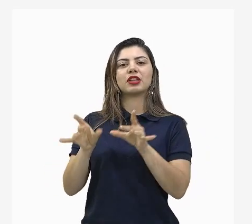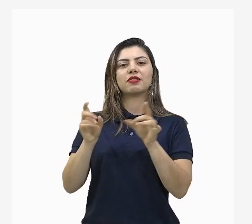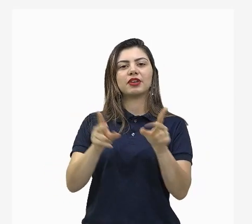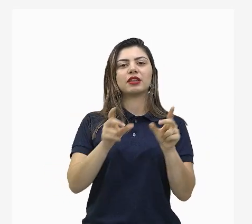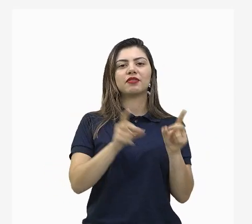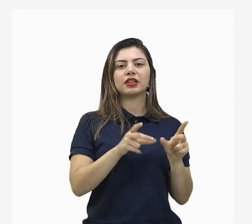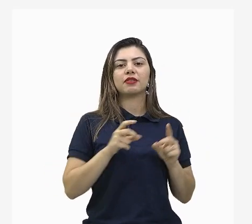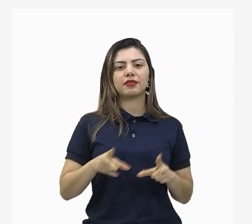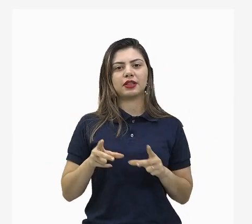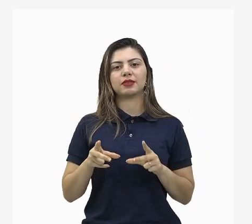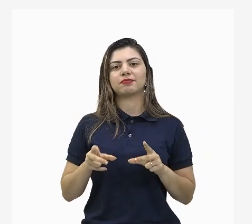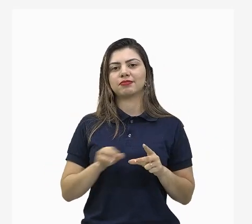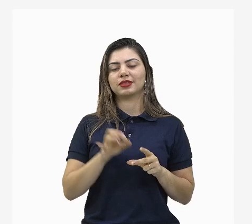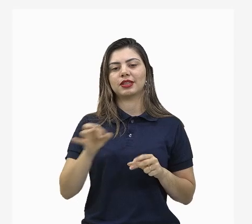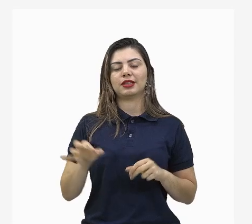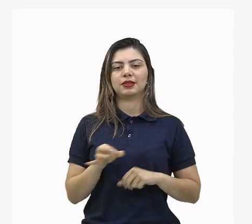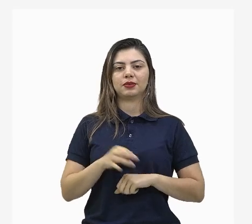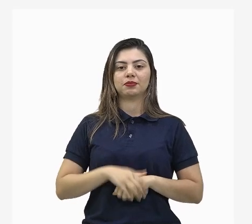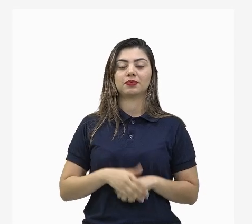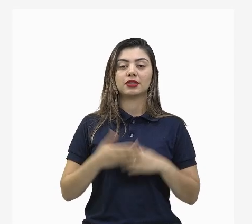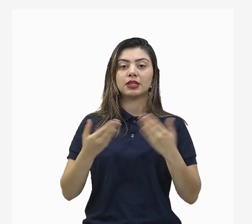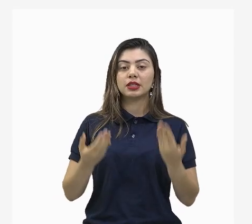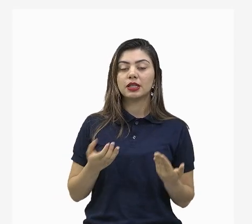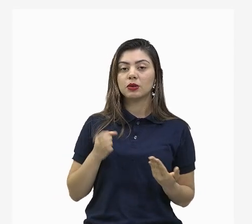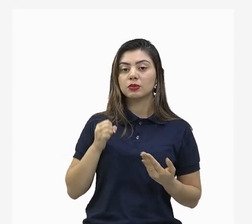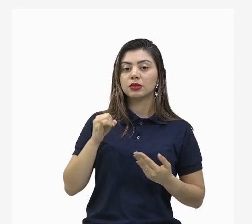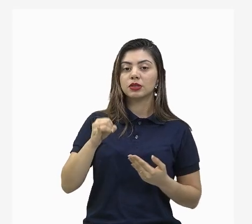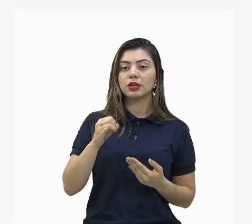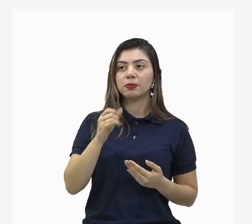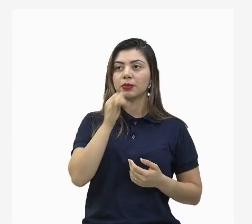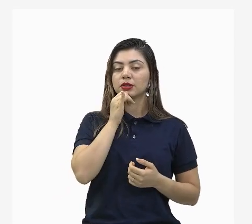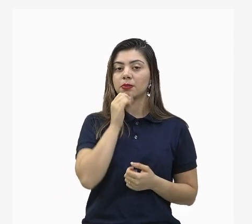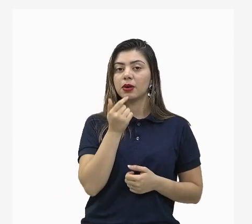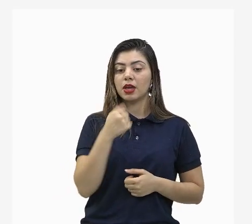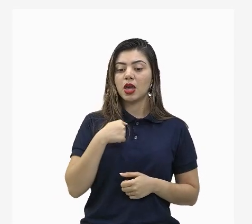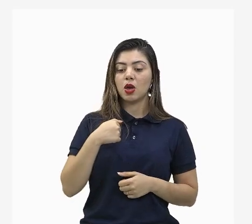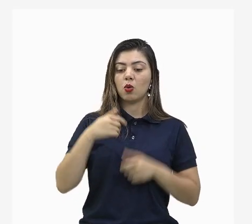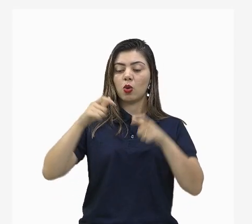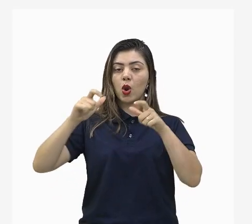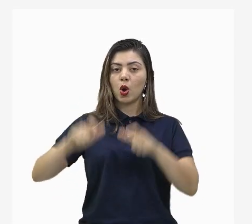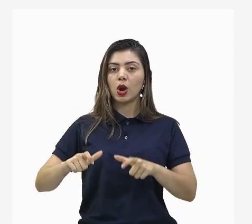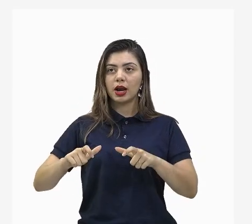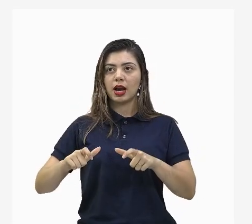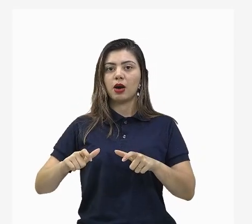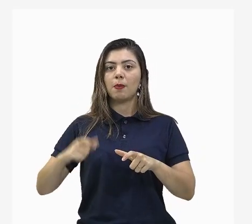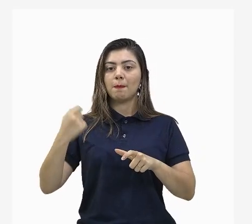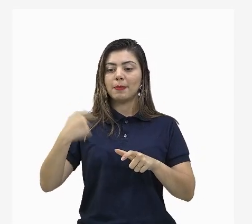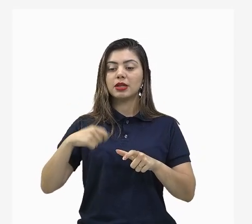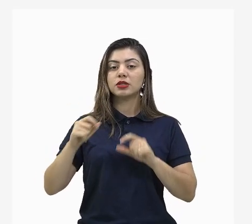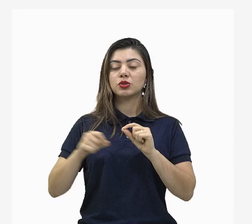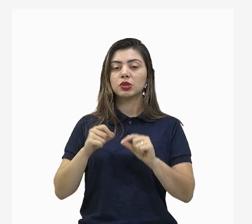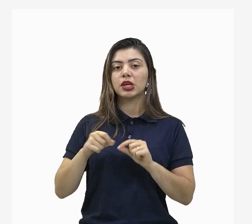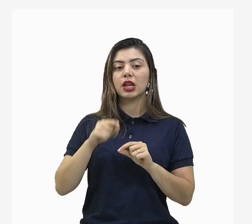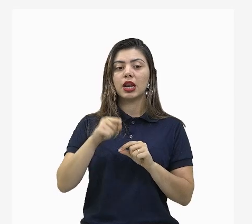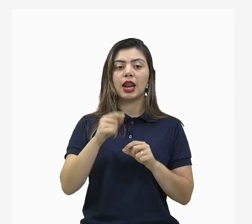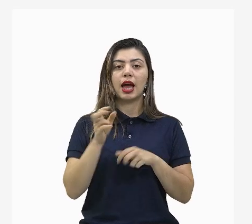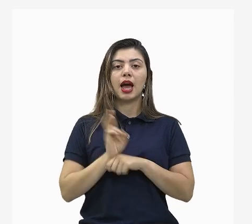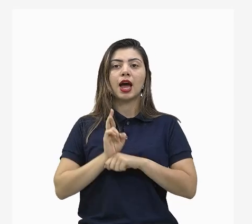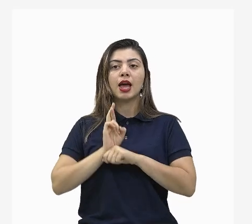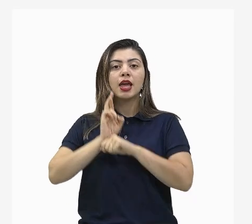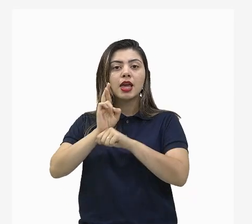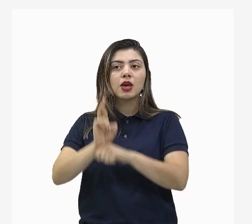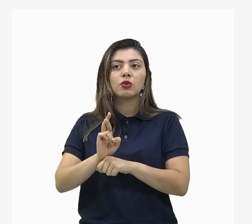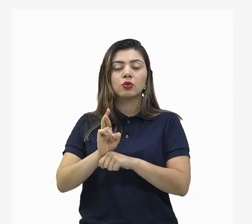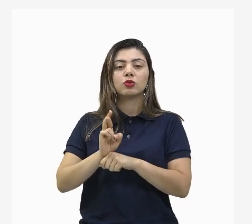mercados consumidores. E, claro, se eu estou numa outra localidade, eu também preciso tirar desta localidade tudo aquilo que eu preciso